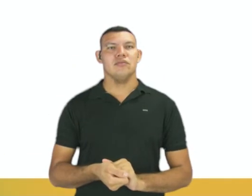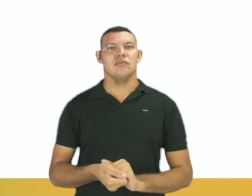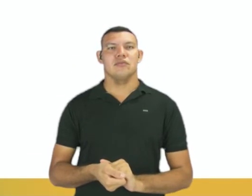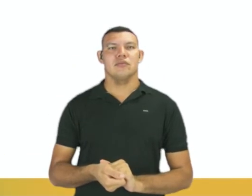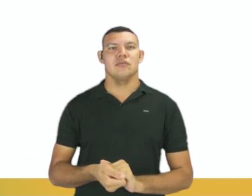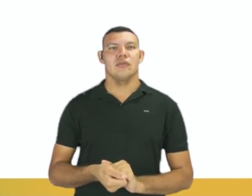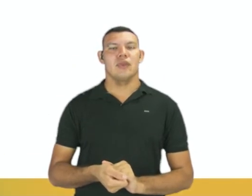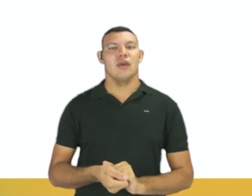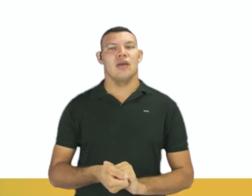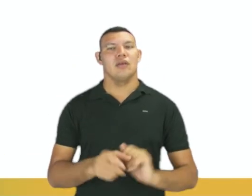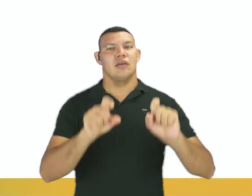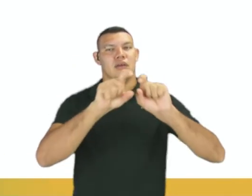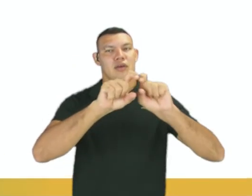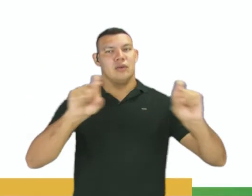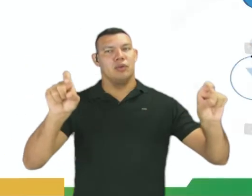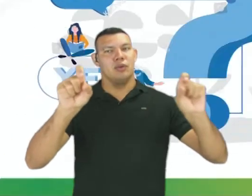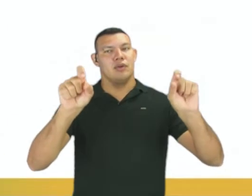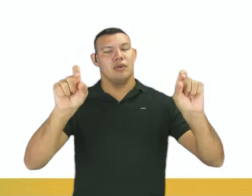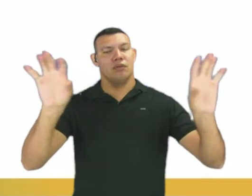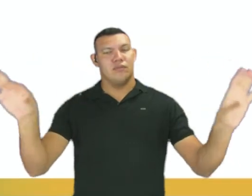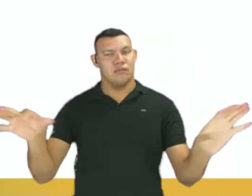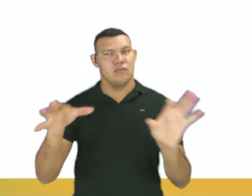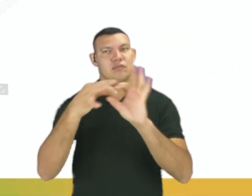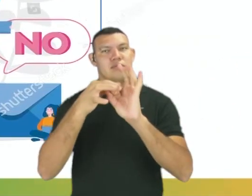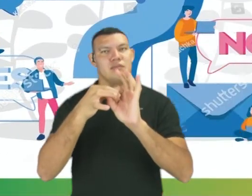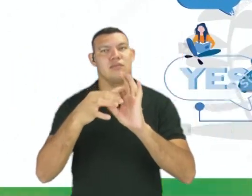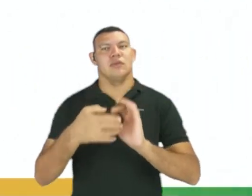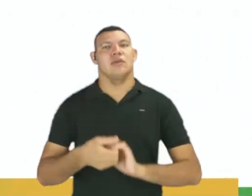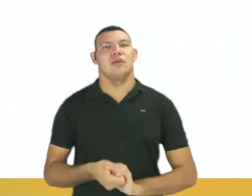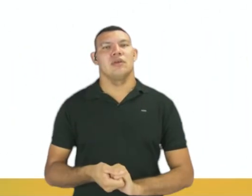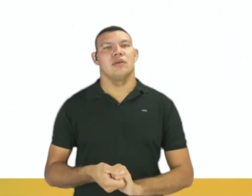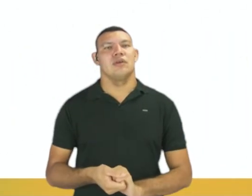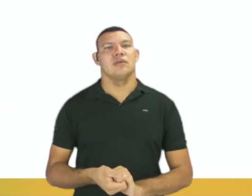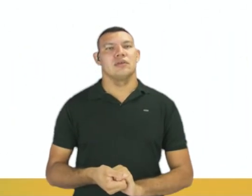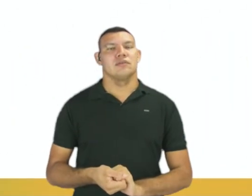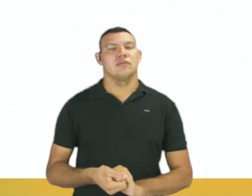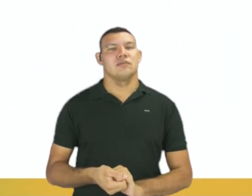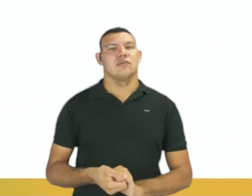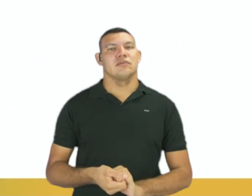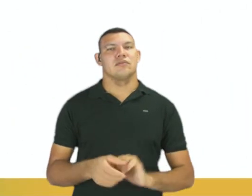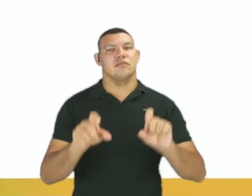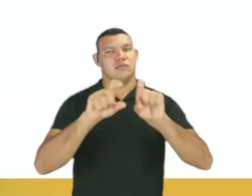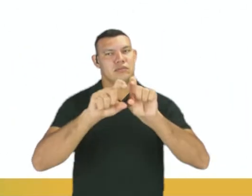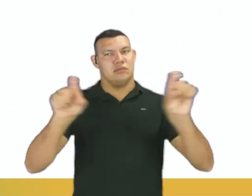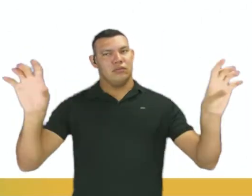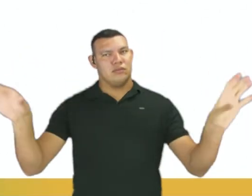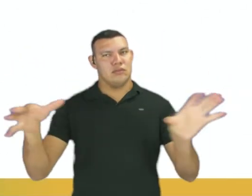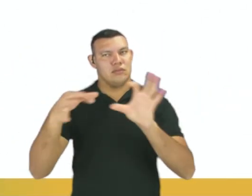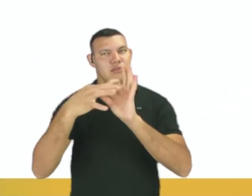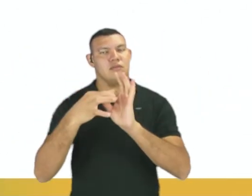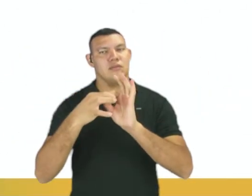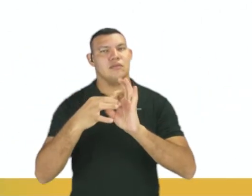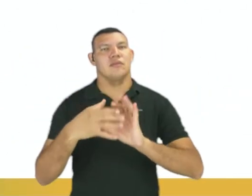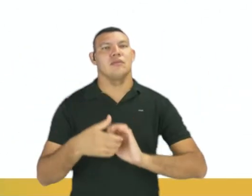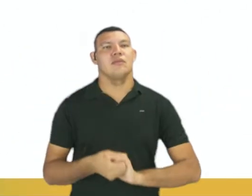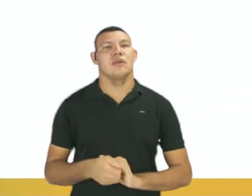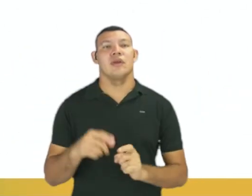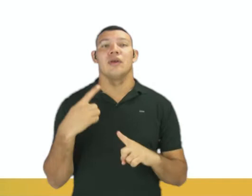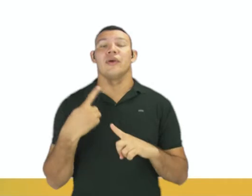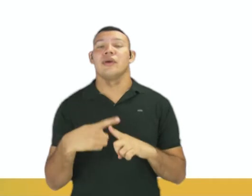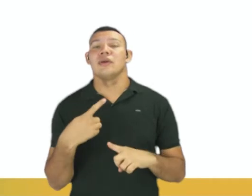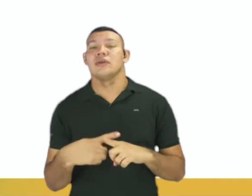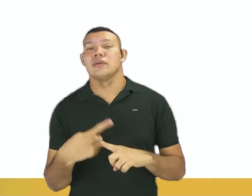disse que Essa oração é subordinada é Opa voltando disse que Essa oração é subordinada